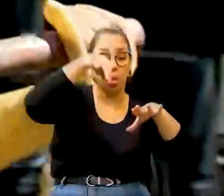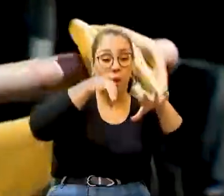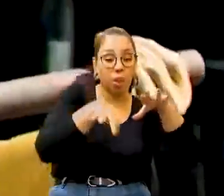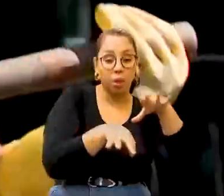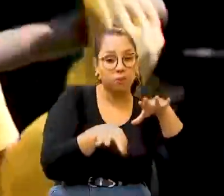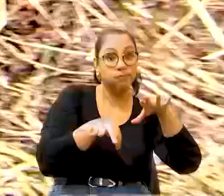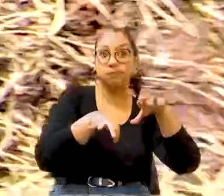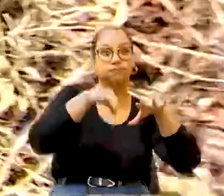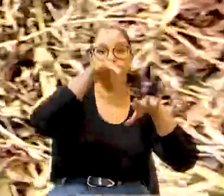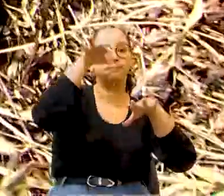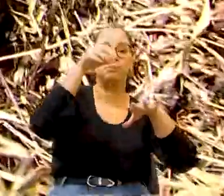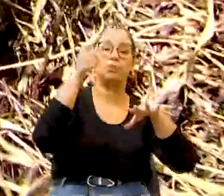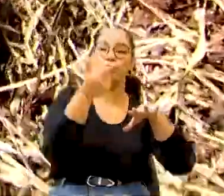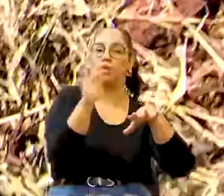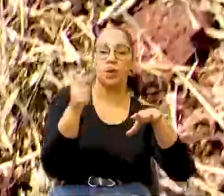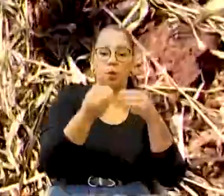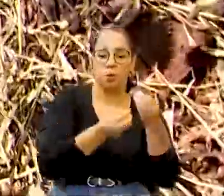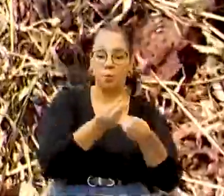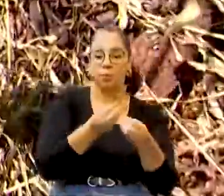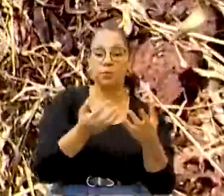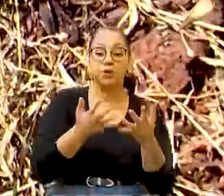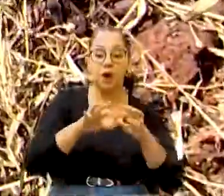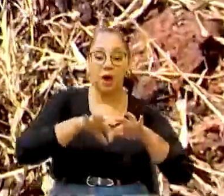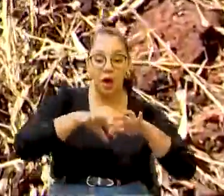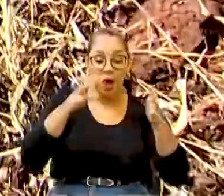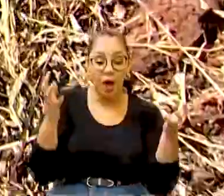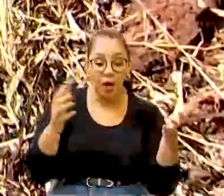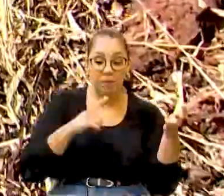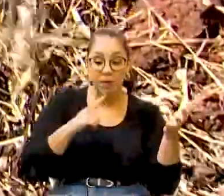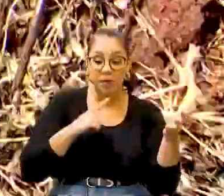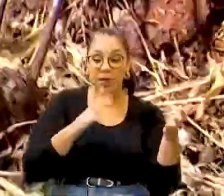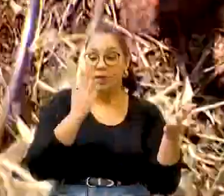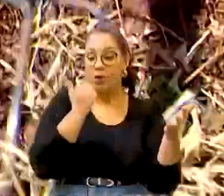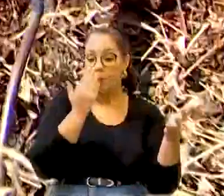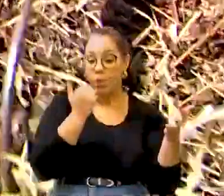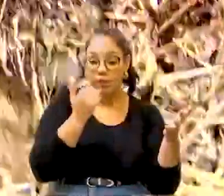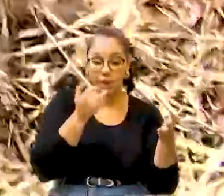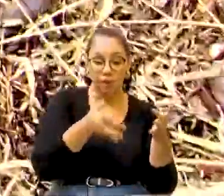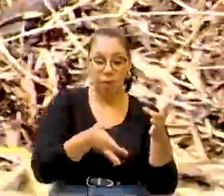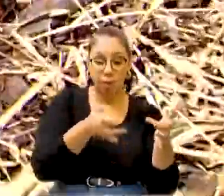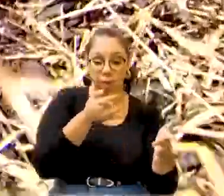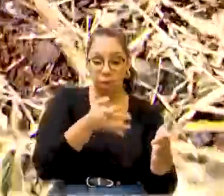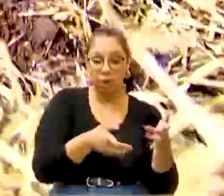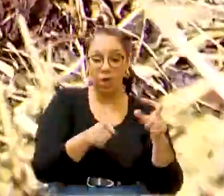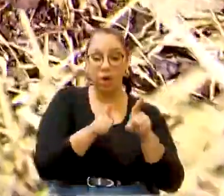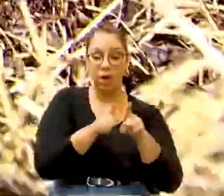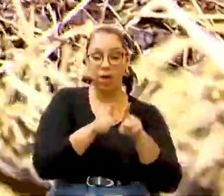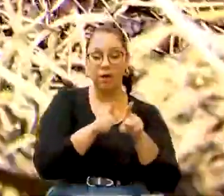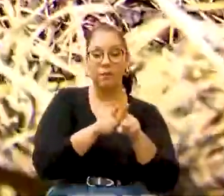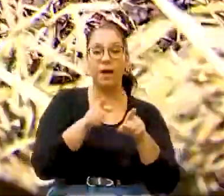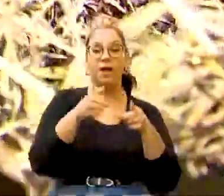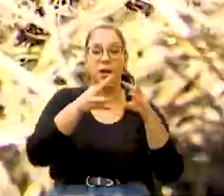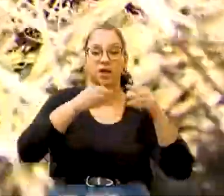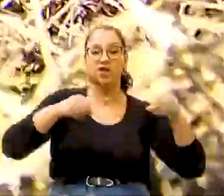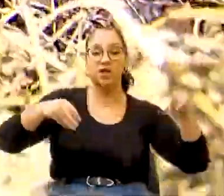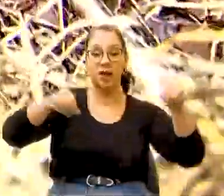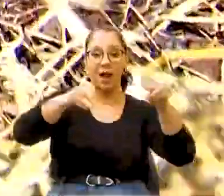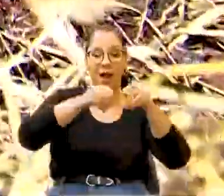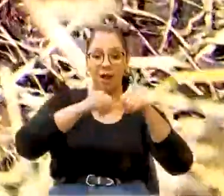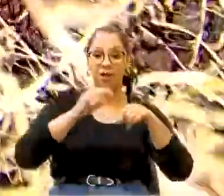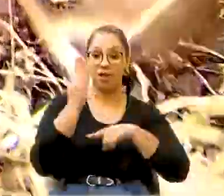esse material. Então aqui dentro a gente abre e aqui vocês já podem identificar que tem um resto de comida,